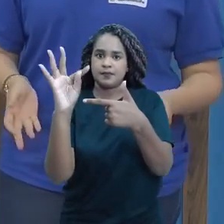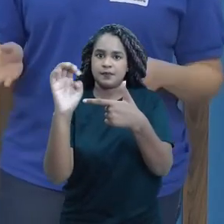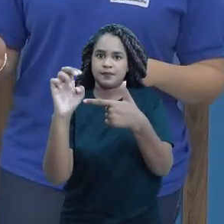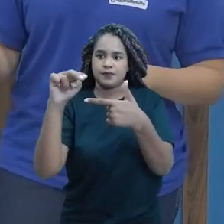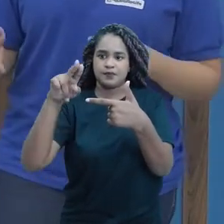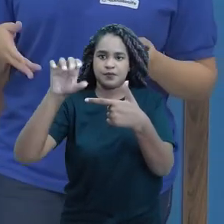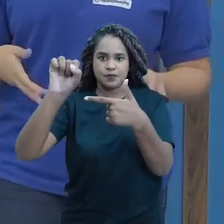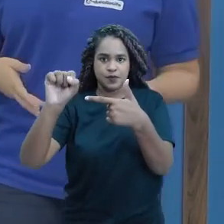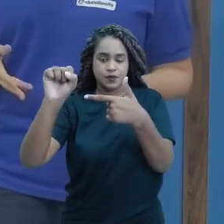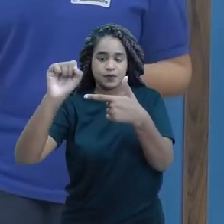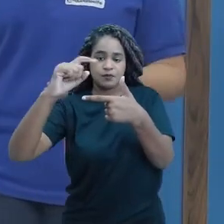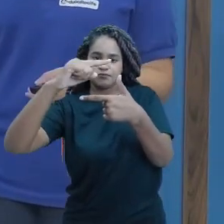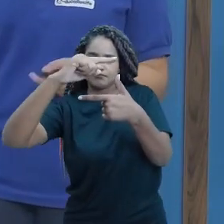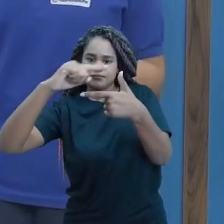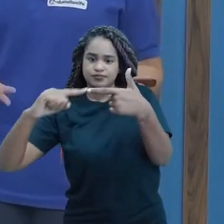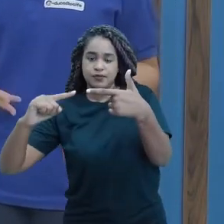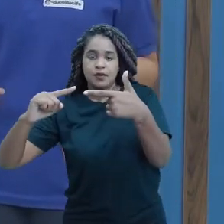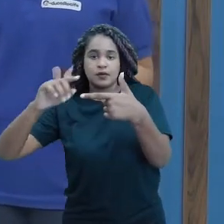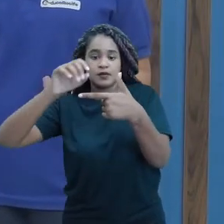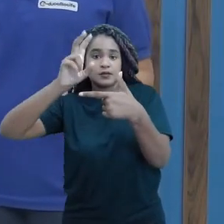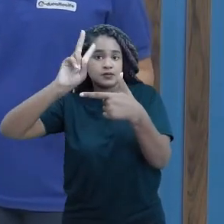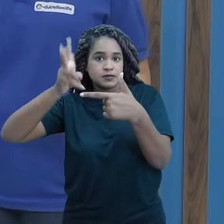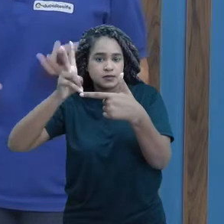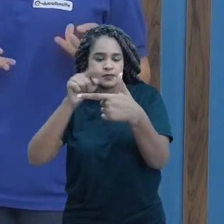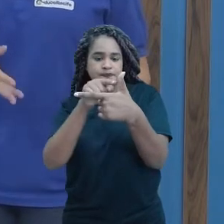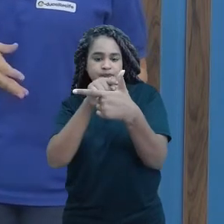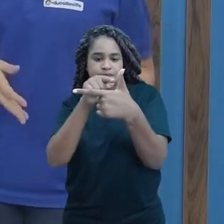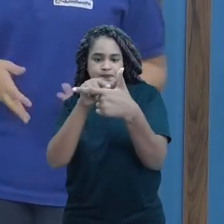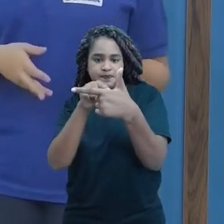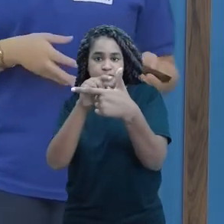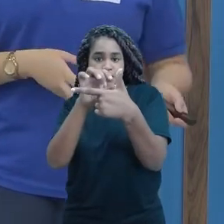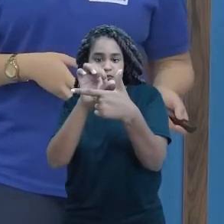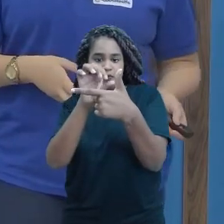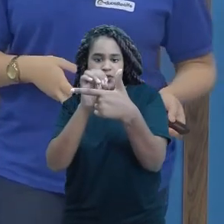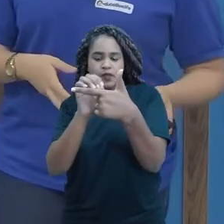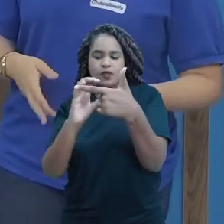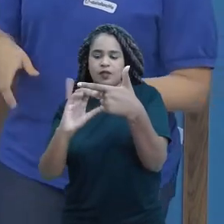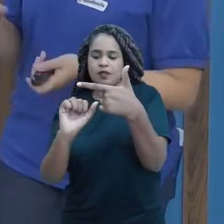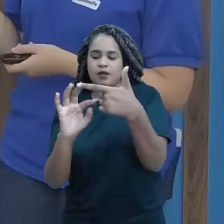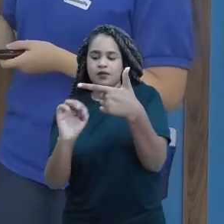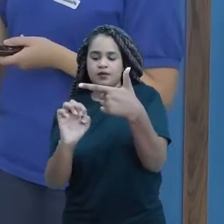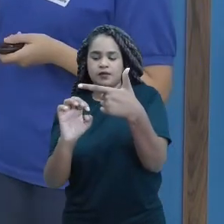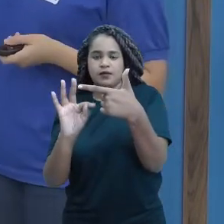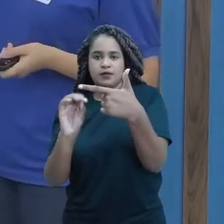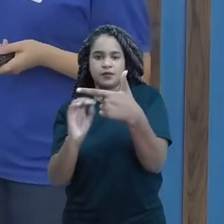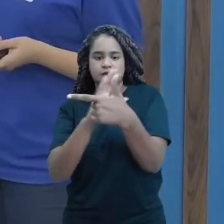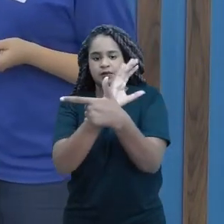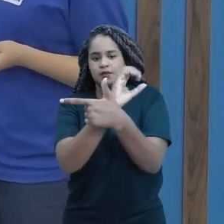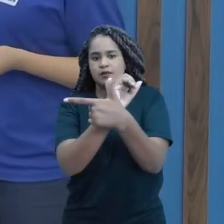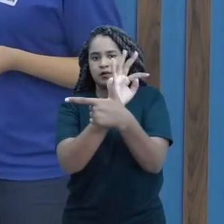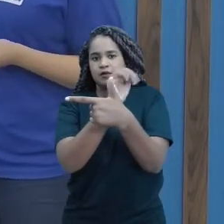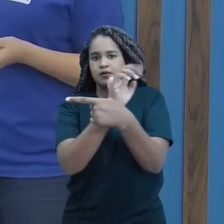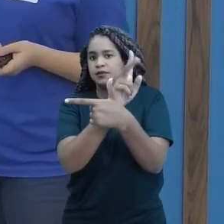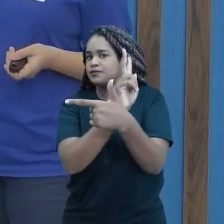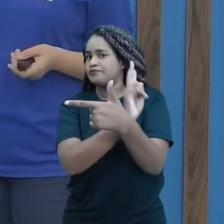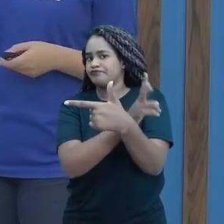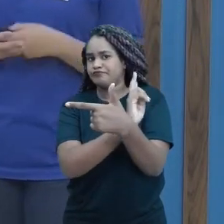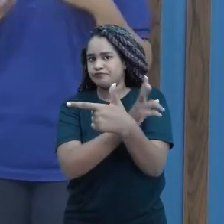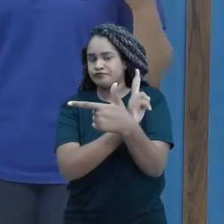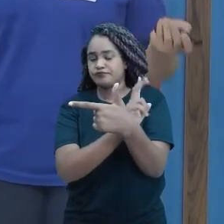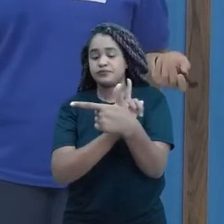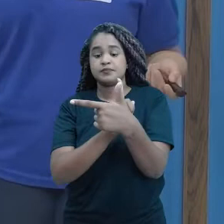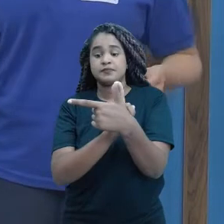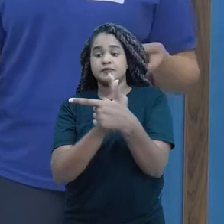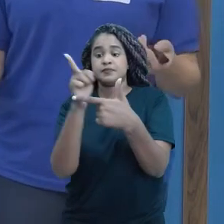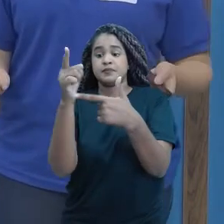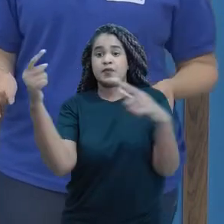graus. Sempre os lados que formam o ângulo de 90 são os catetos, né? E aí a gente vai ter o lado oposto, que vai